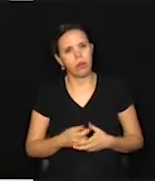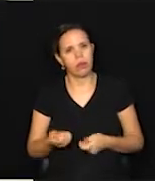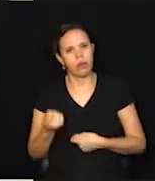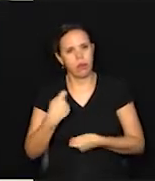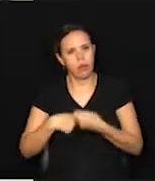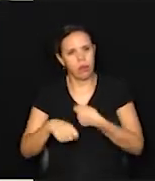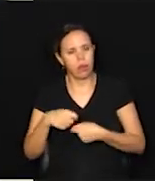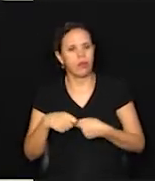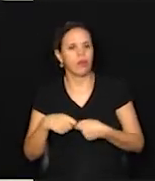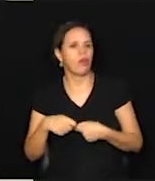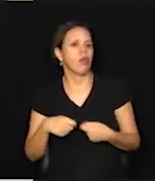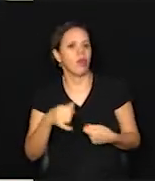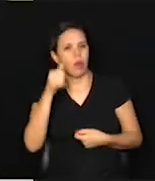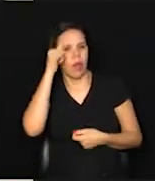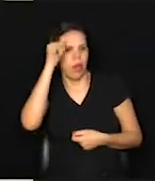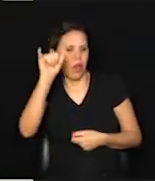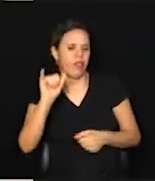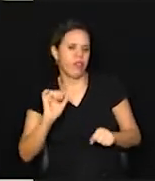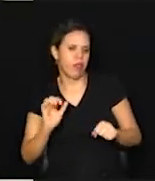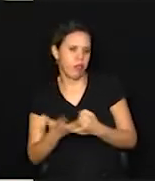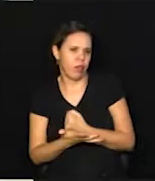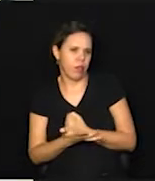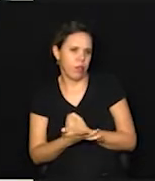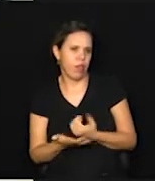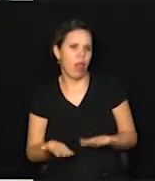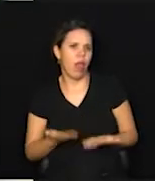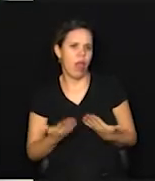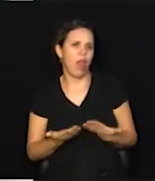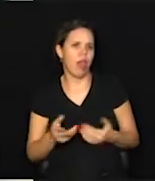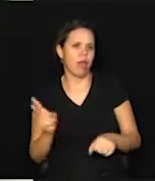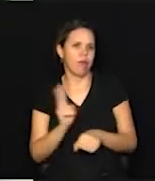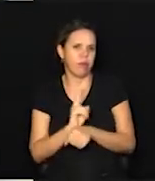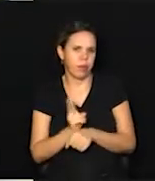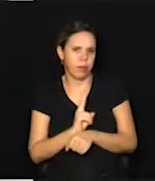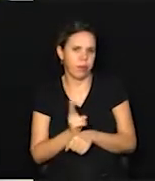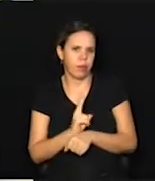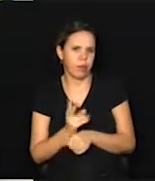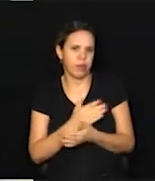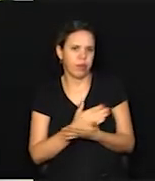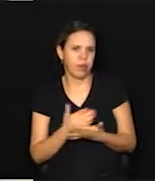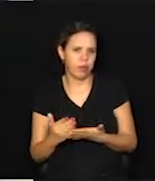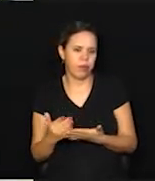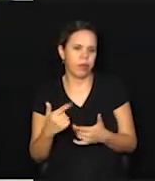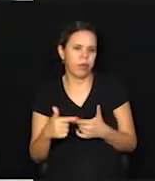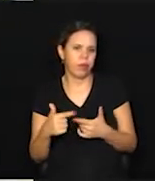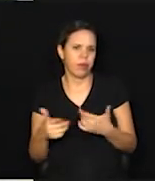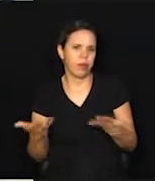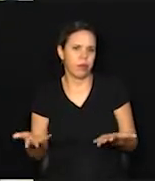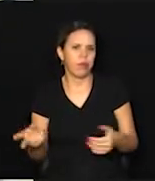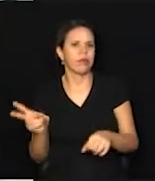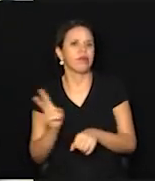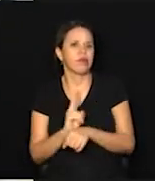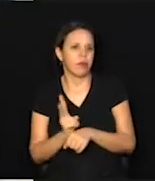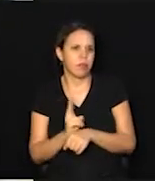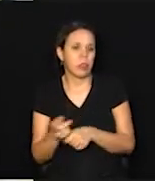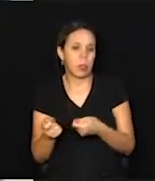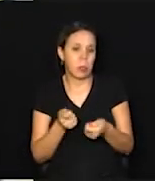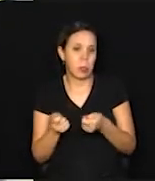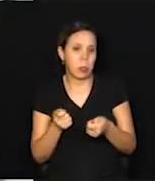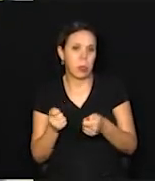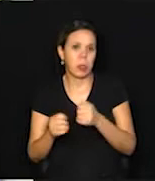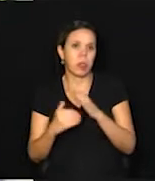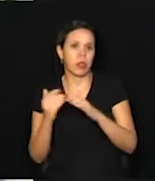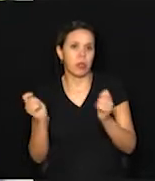para a Covid-19, que em casos leves assegurassem, né, ou seja, no começo da situação, assegurassem uma evolução